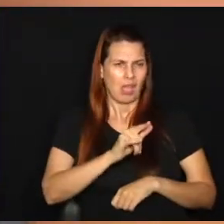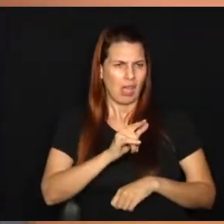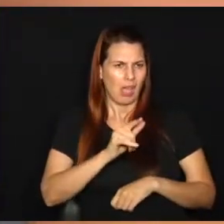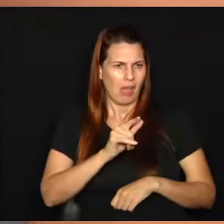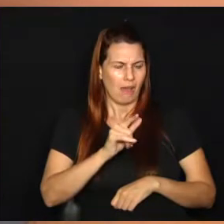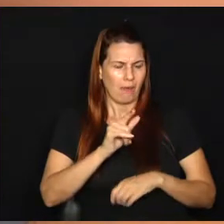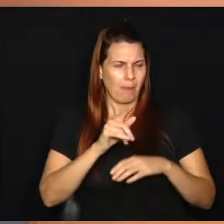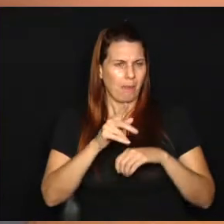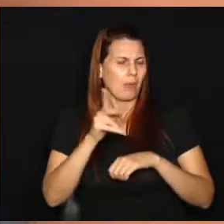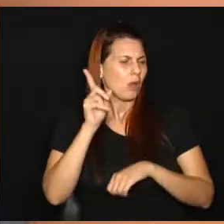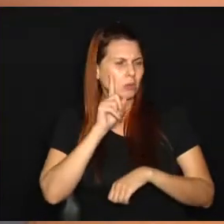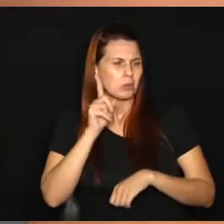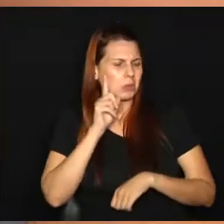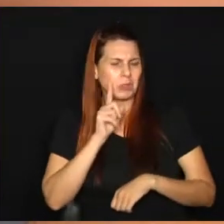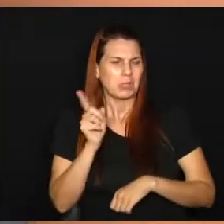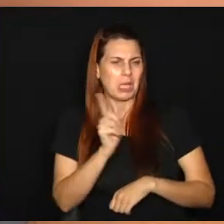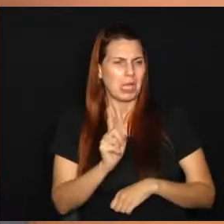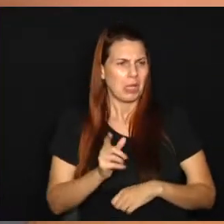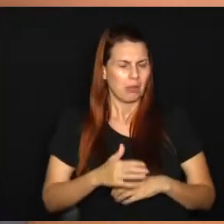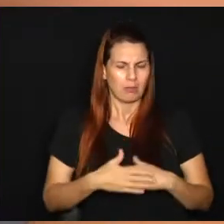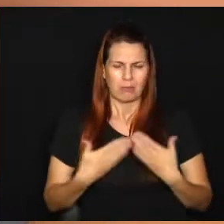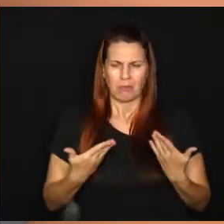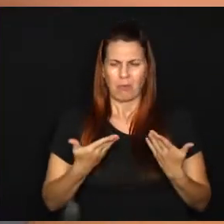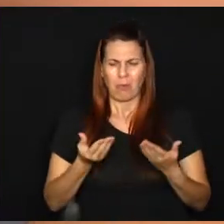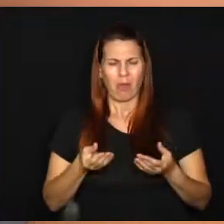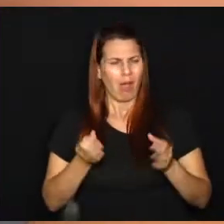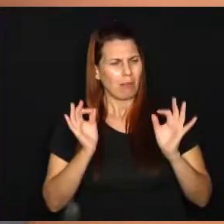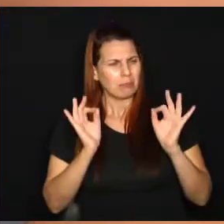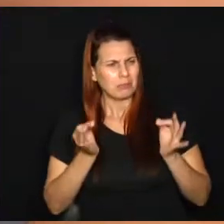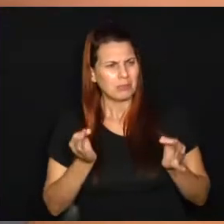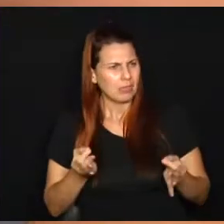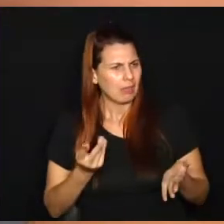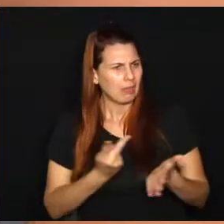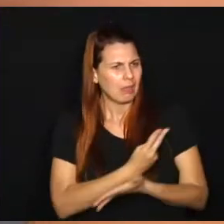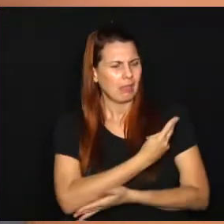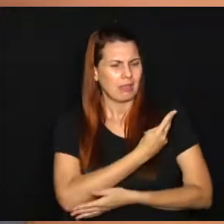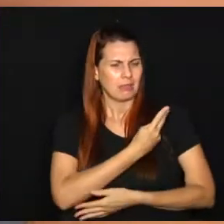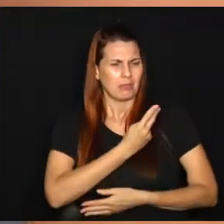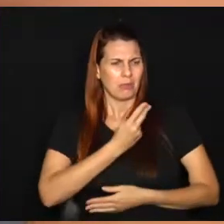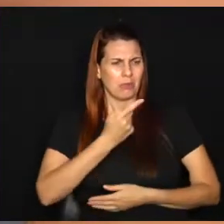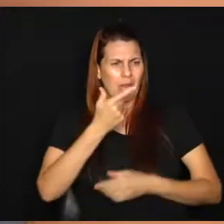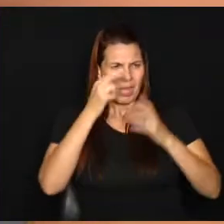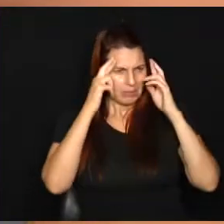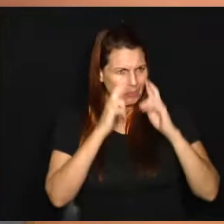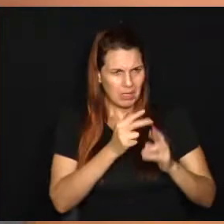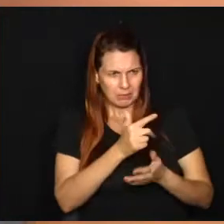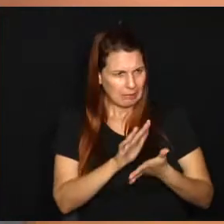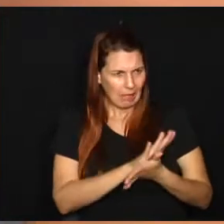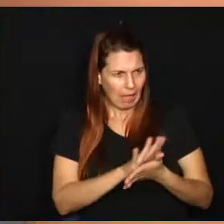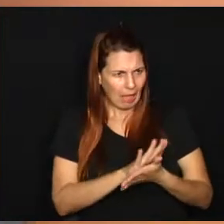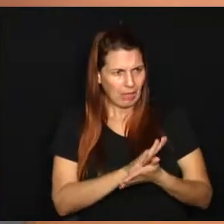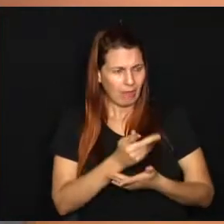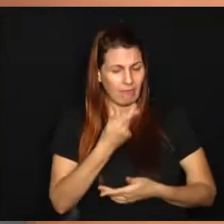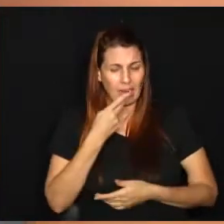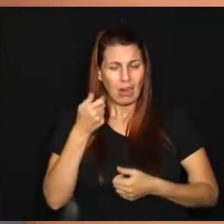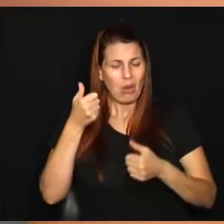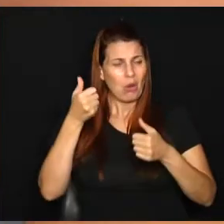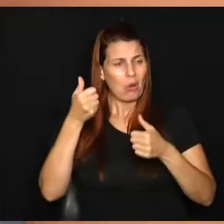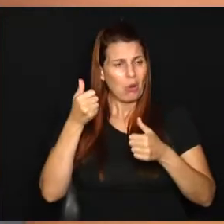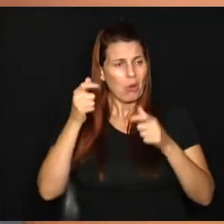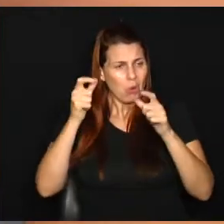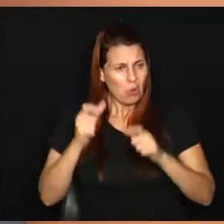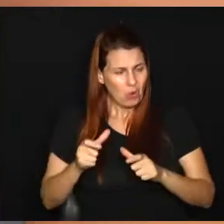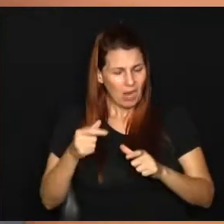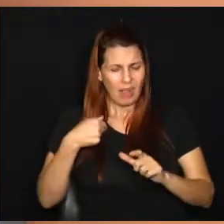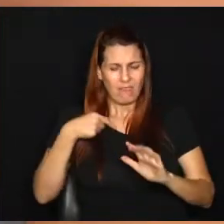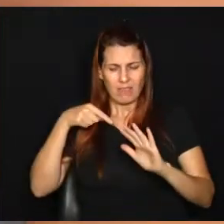absurdo, uma falta de respeito. É assim, querer dizer que o nosso lugar é lá no porão da